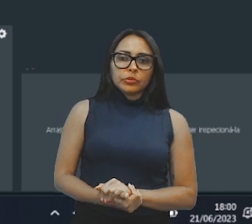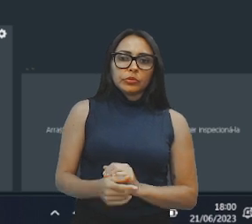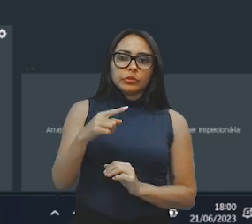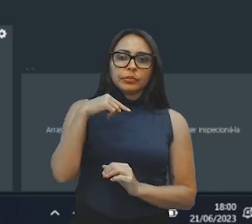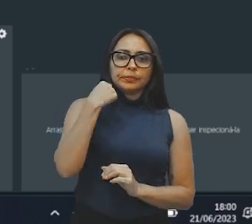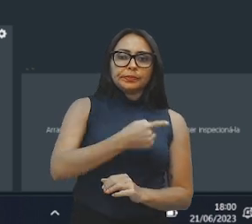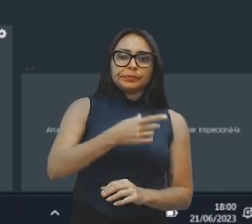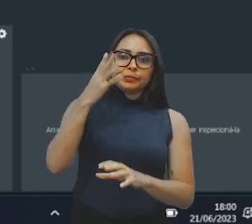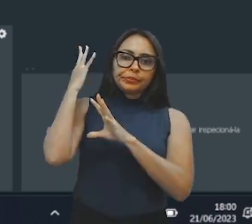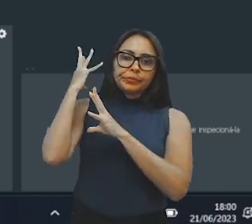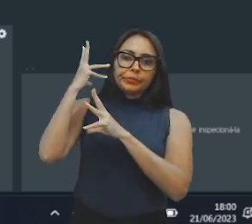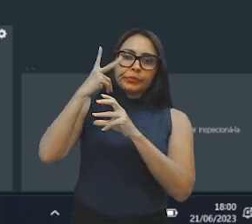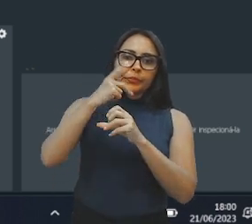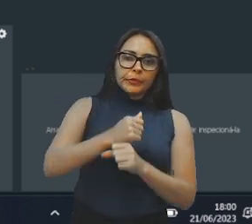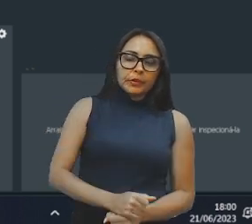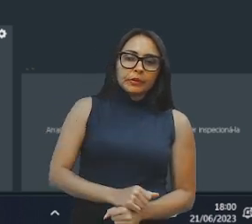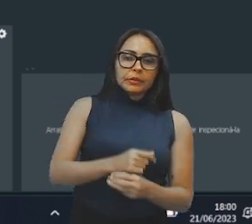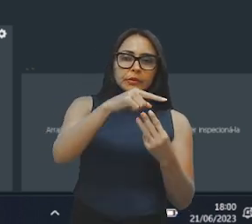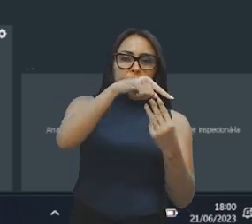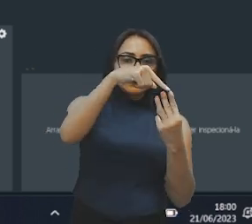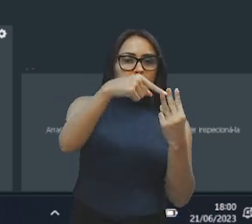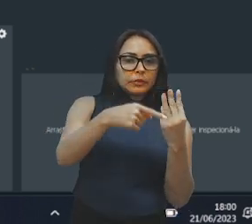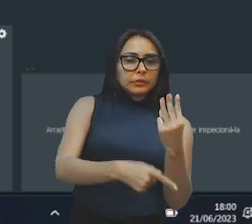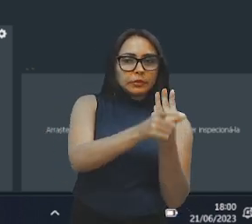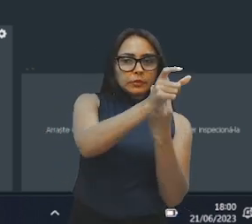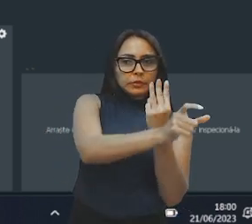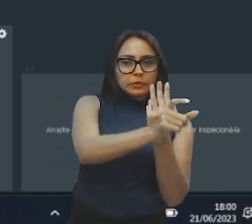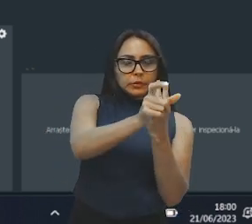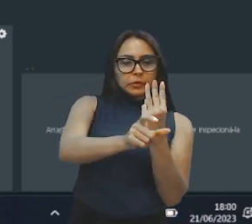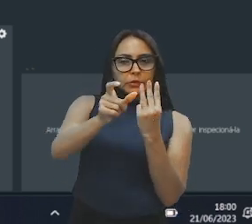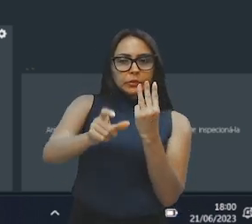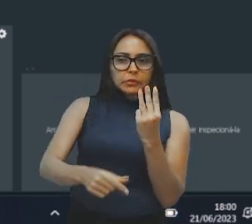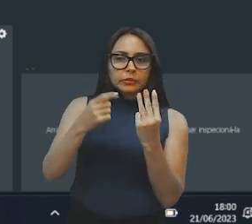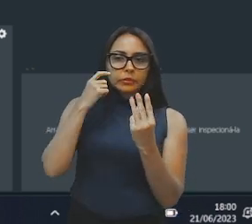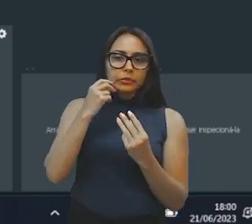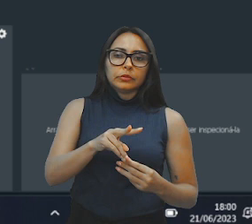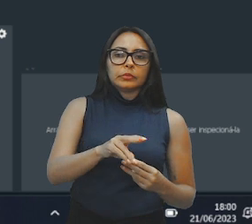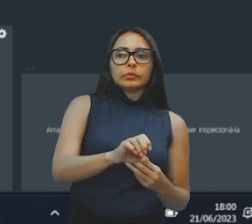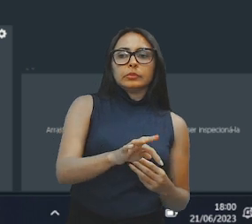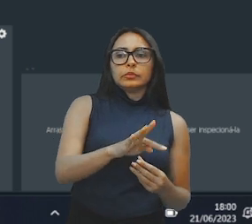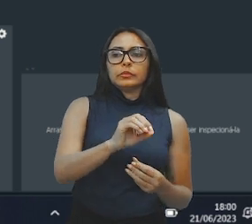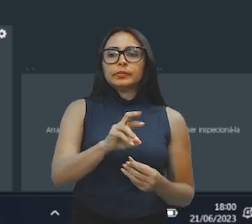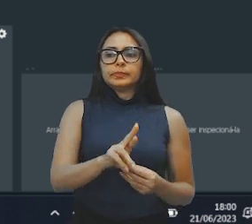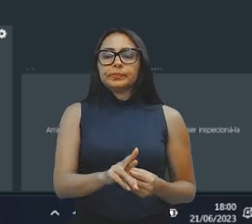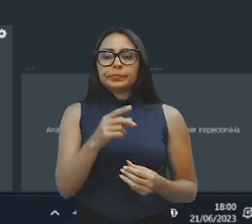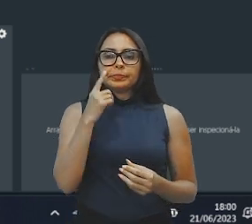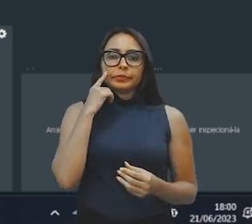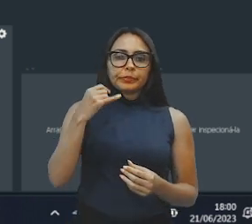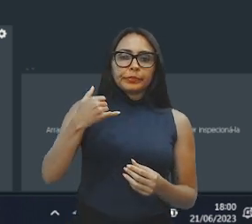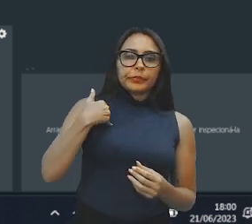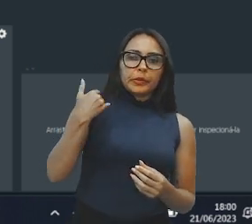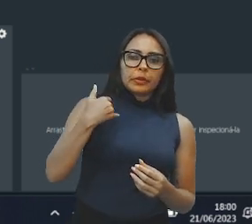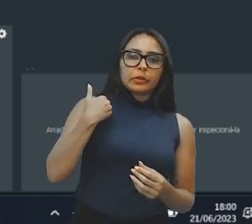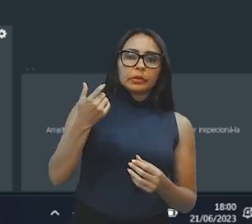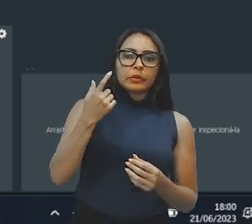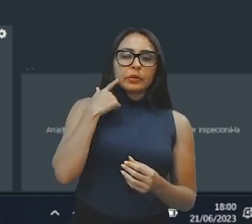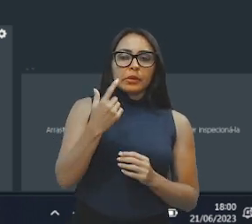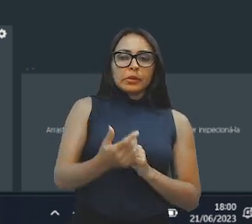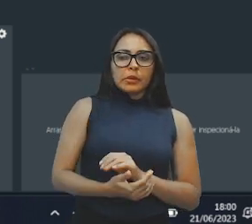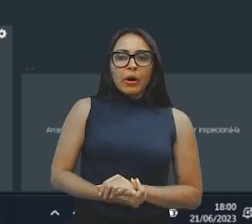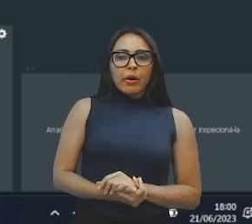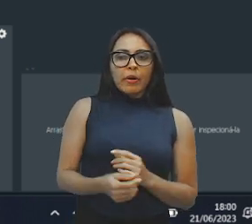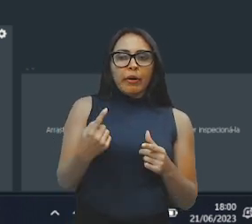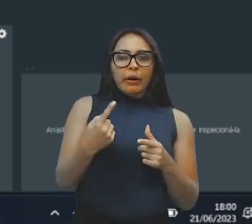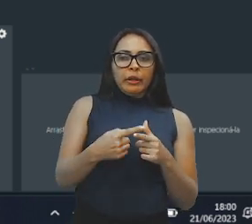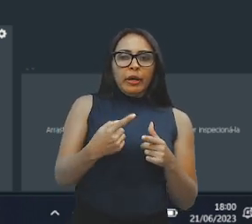3 pessoas. Então, eu tenho aqui um vetor chamado idade de 3 posições. Por quê? Eu só